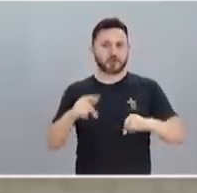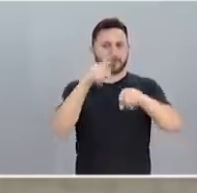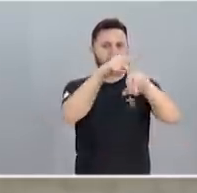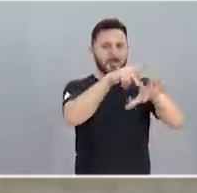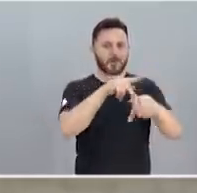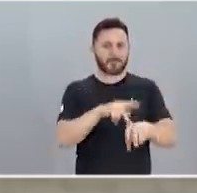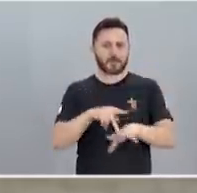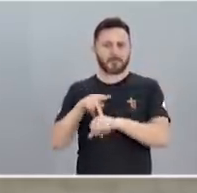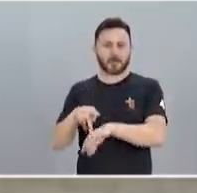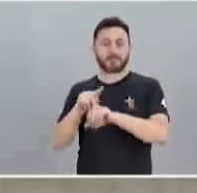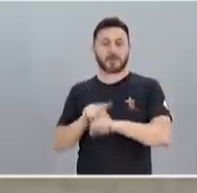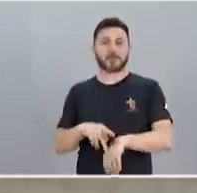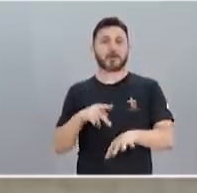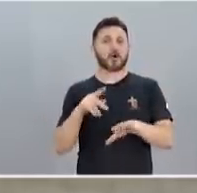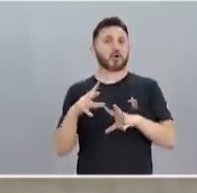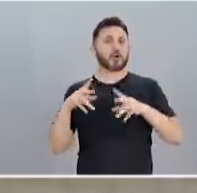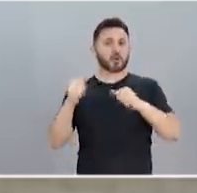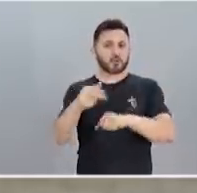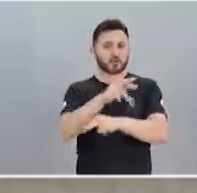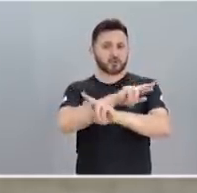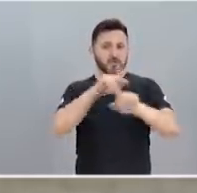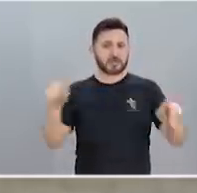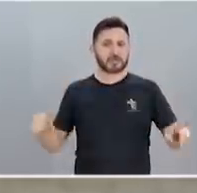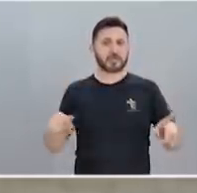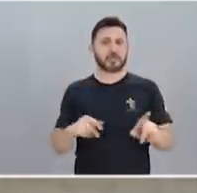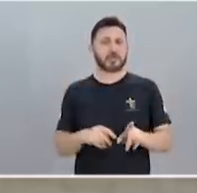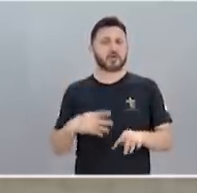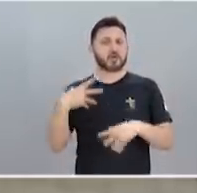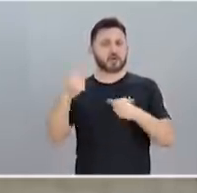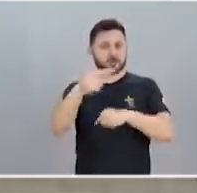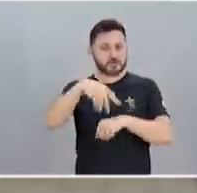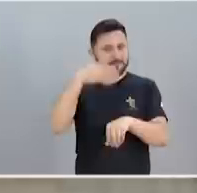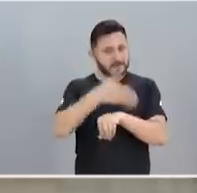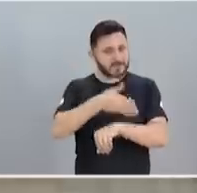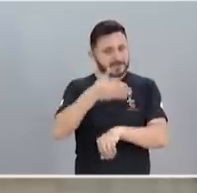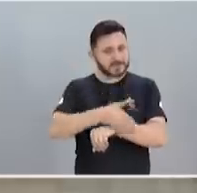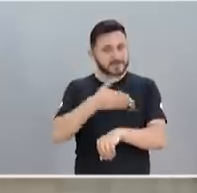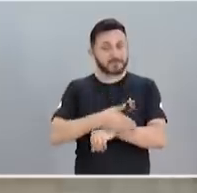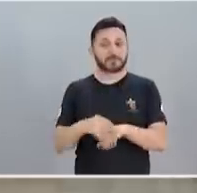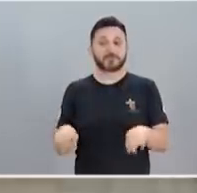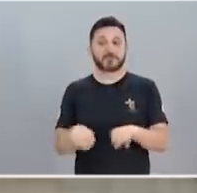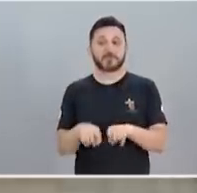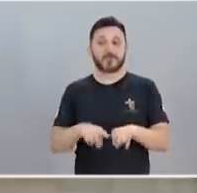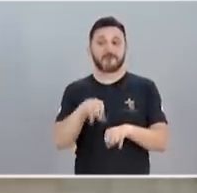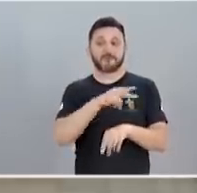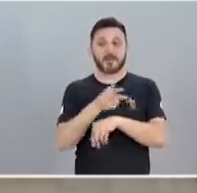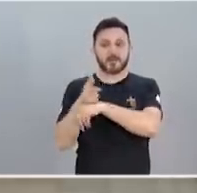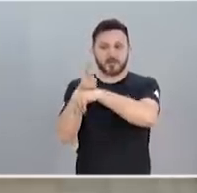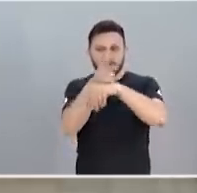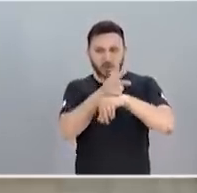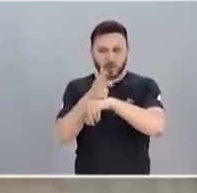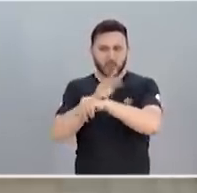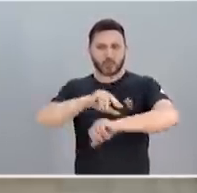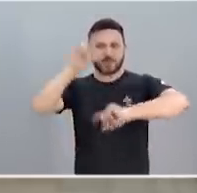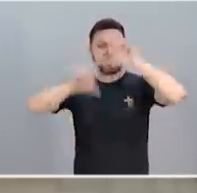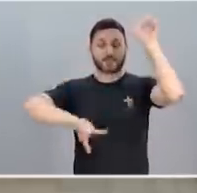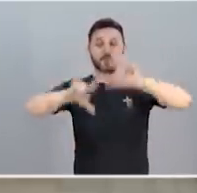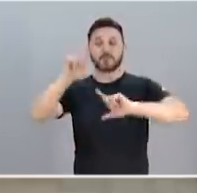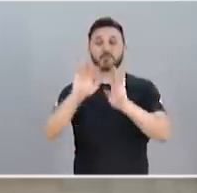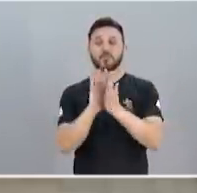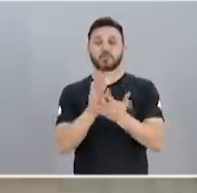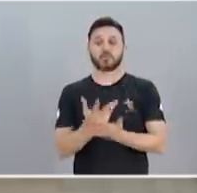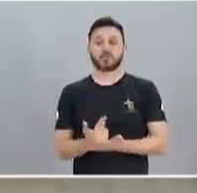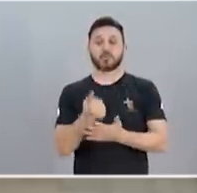de 1 quilômetro de tapete para Nosso Senhor, que todos nós celebremos. Também será transmitida pela TV Evangelizar,